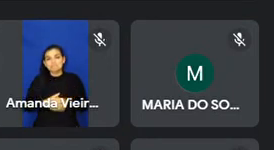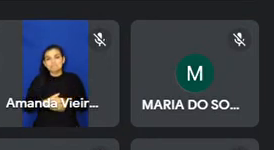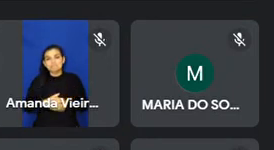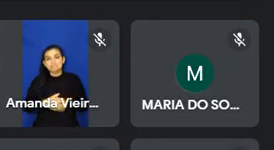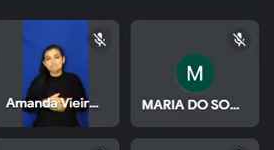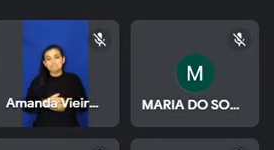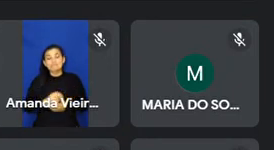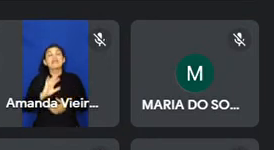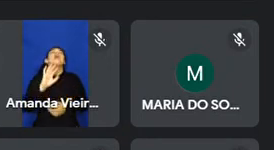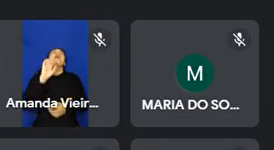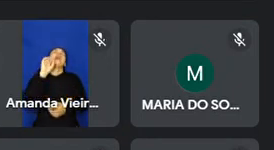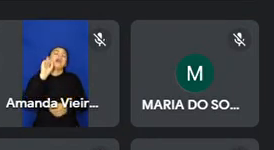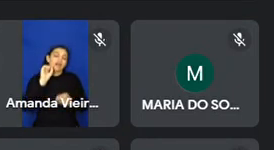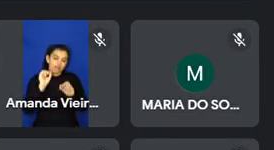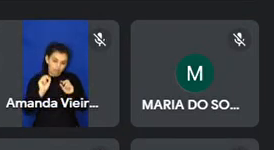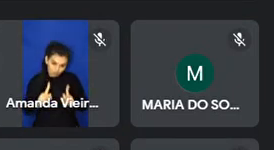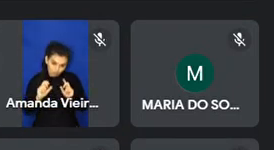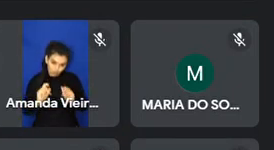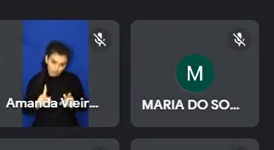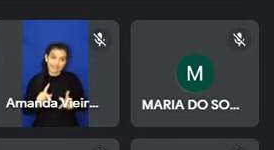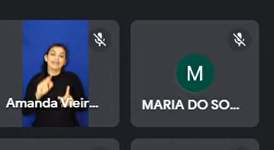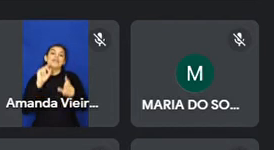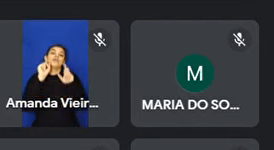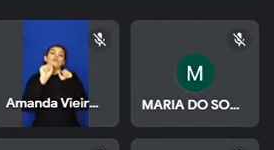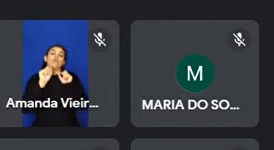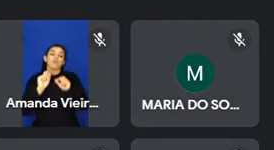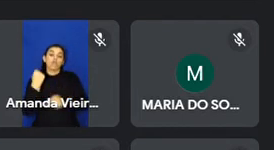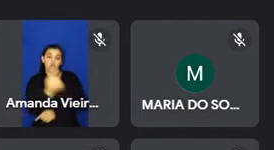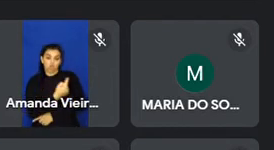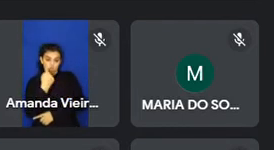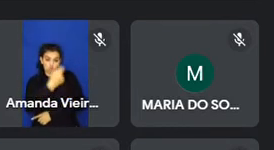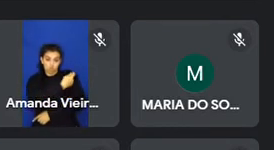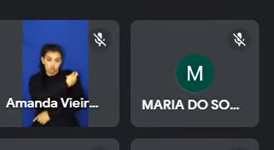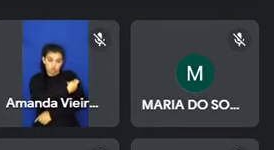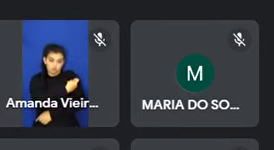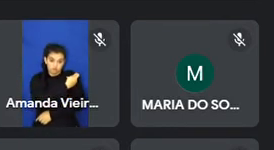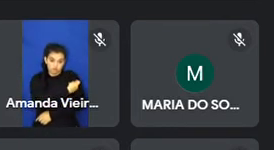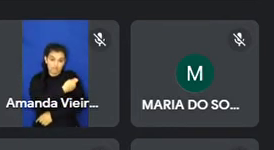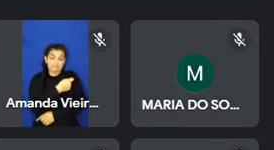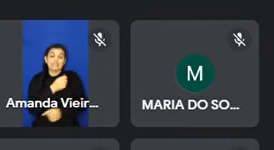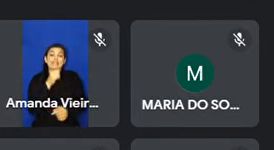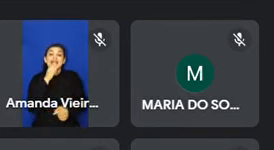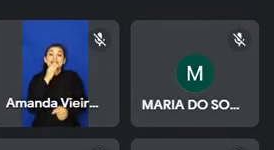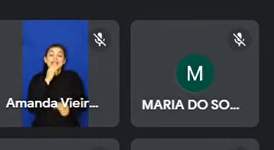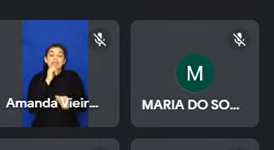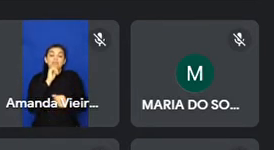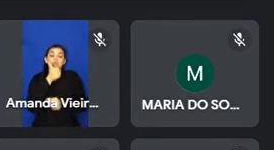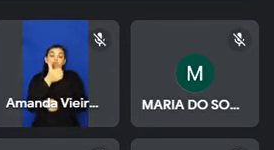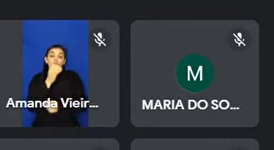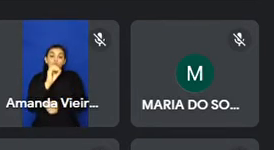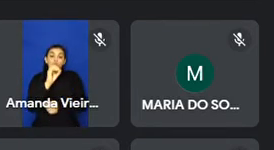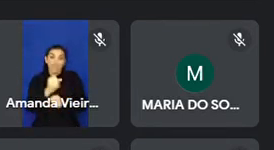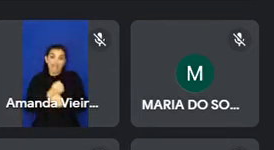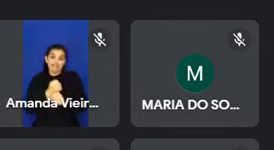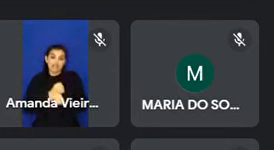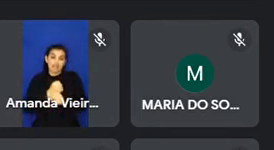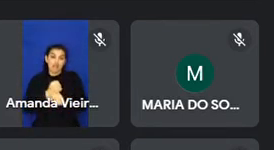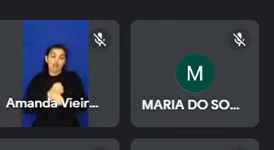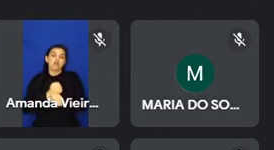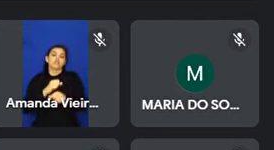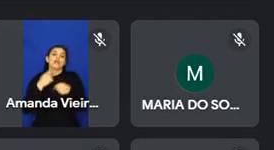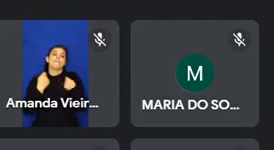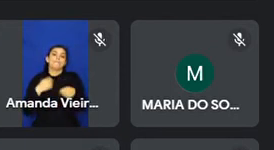Sim, pronto, que às vezes a gente toma a vacina, né? Aí a cada 10 anos a gente tem que renovar a vacina, não é isso?